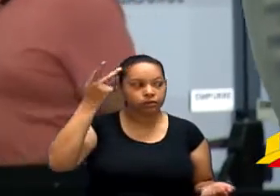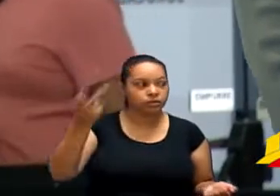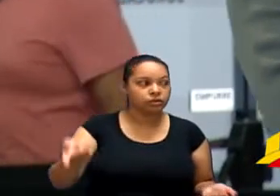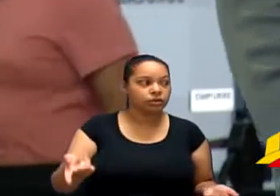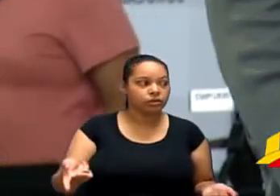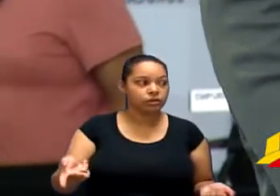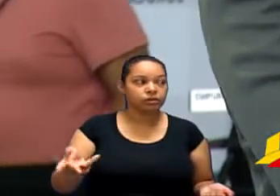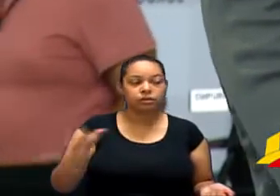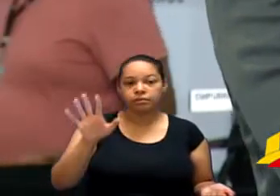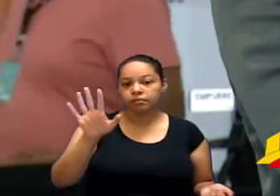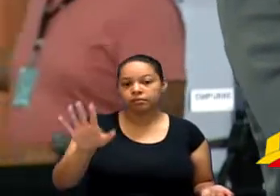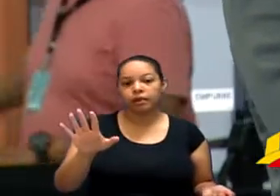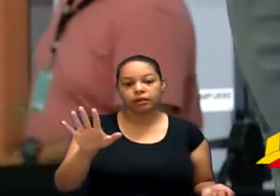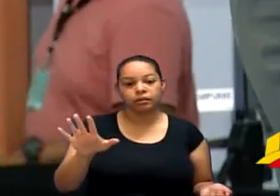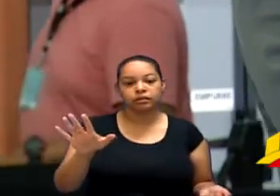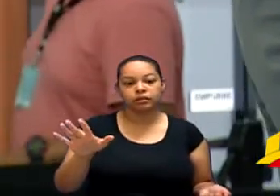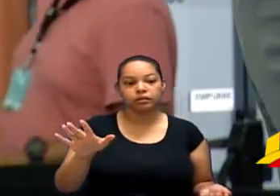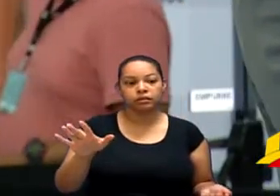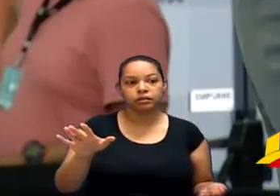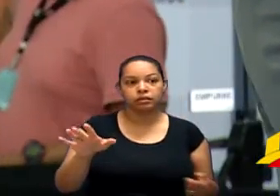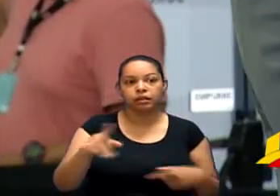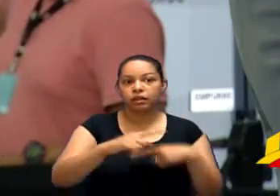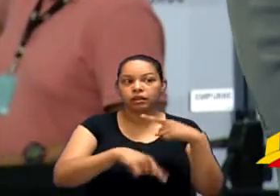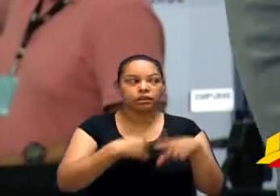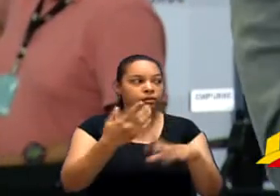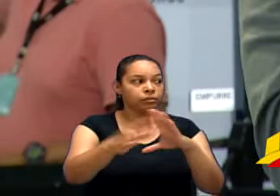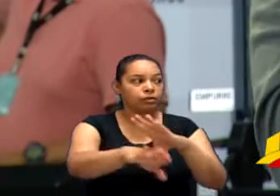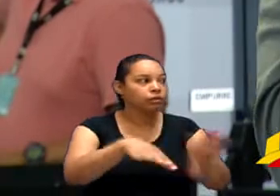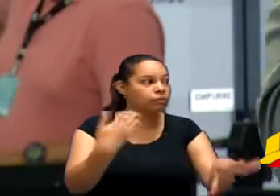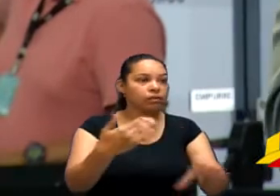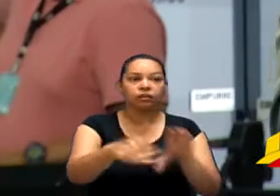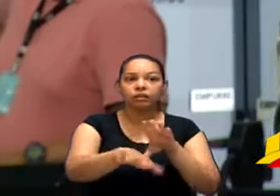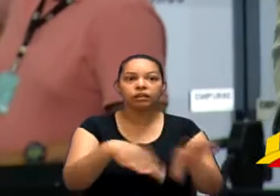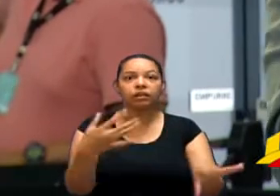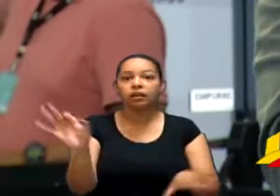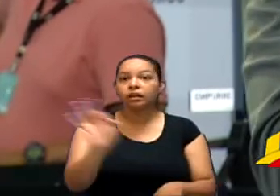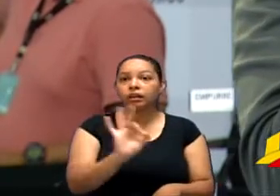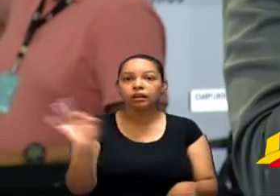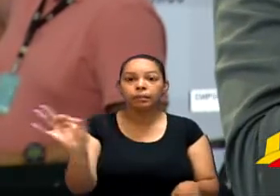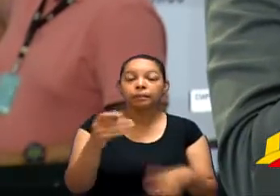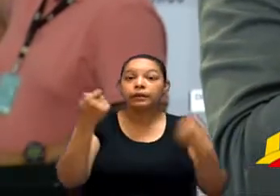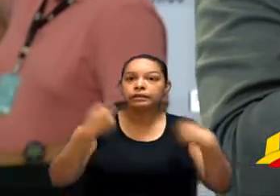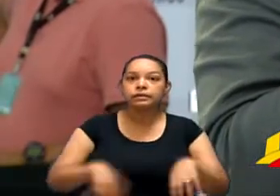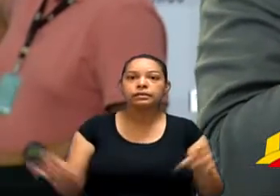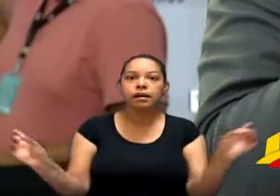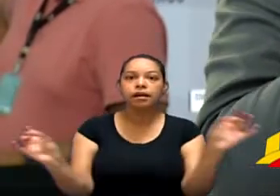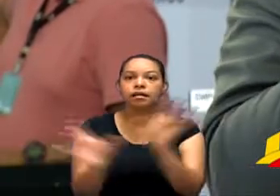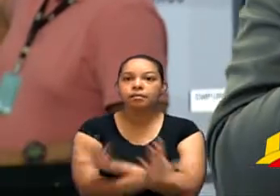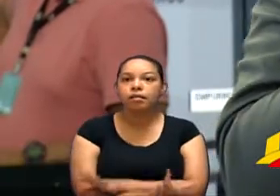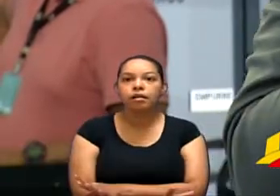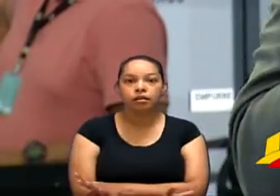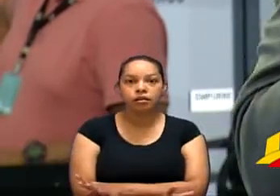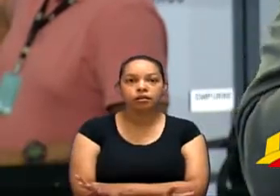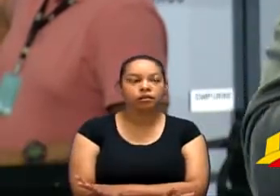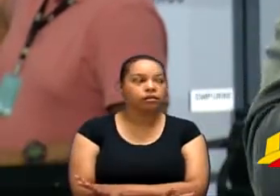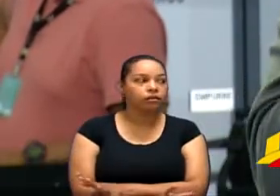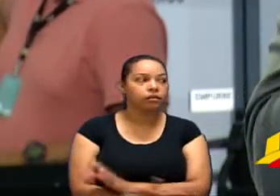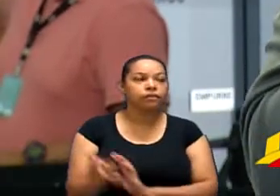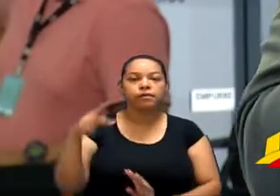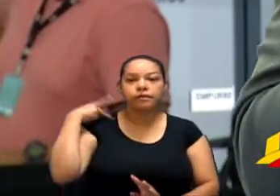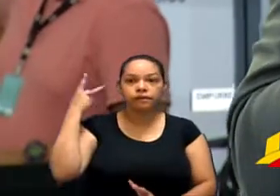Mas qualquer semana não volta aqui para casa nunca volta isso aí tem que acabar João Donizete